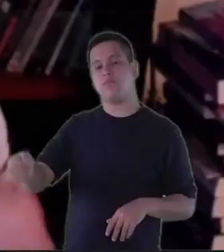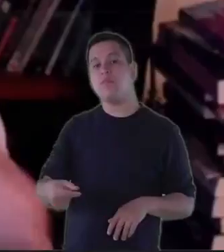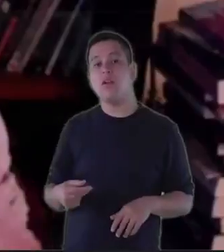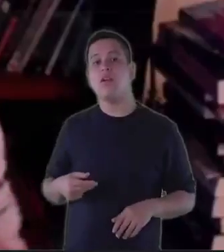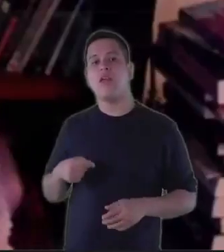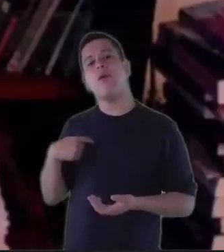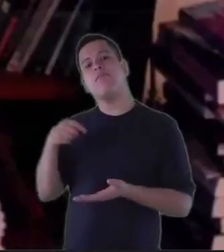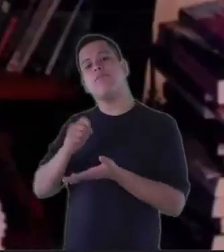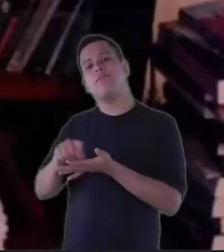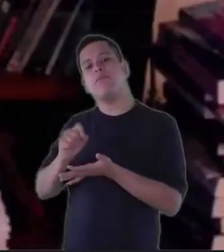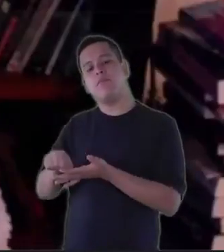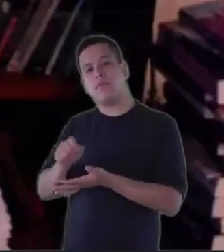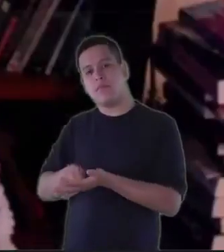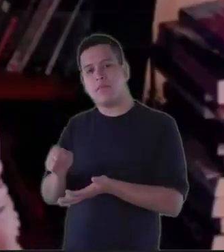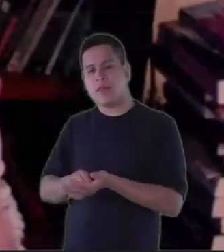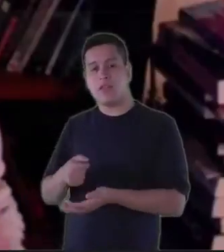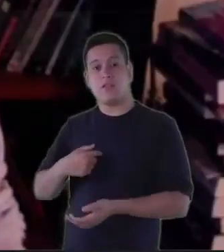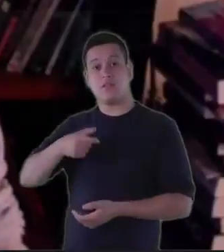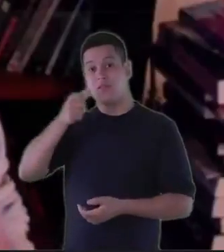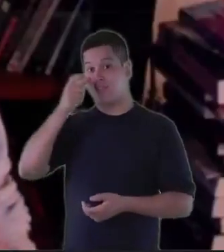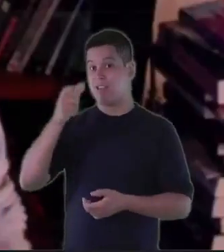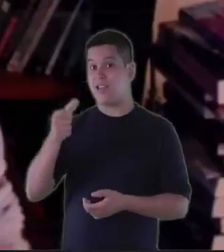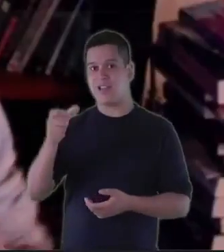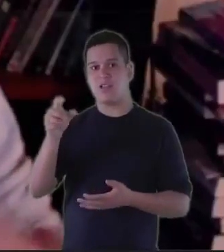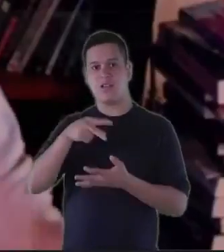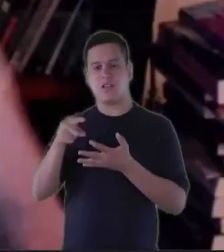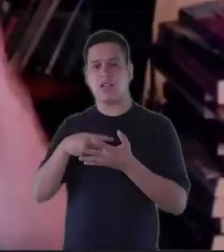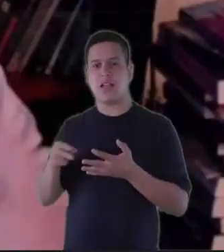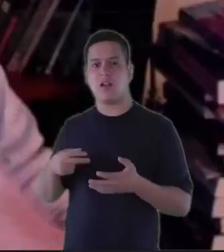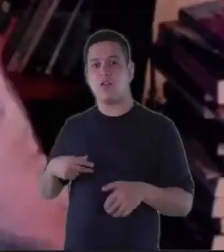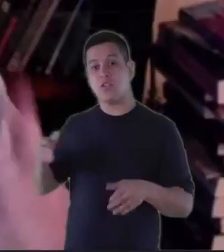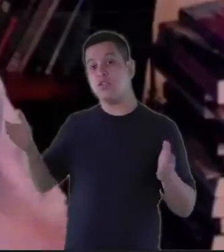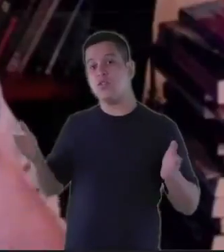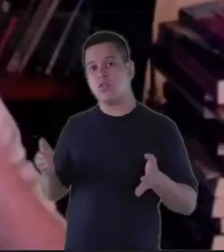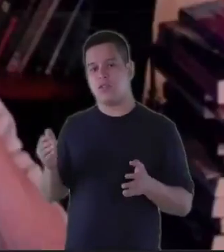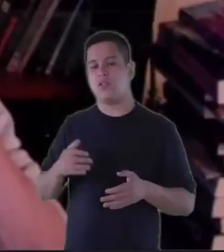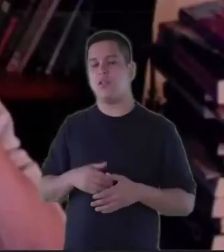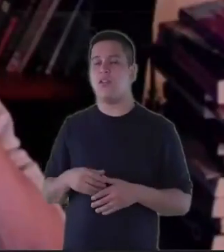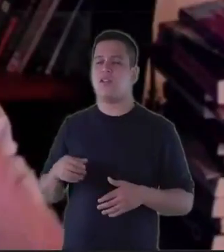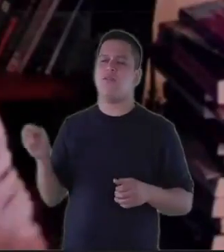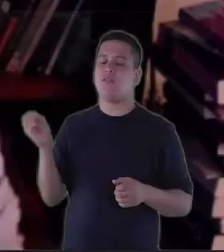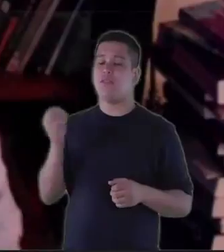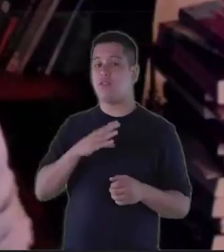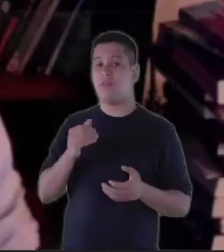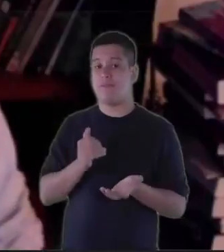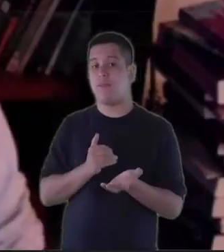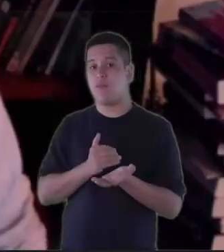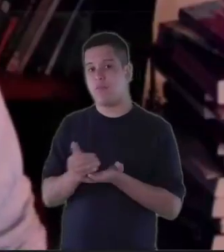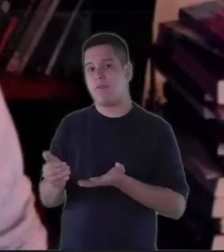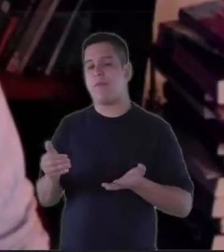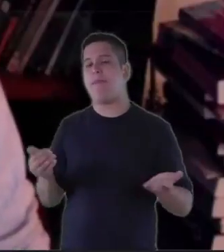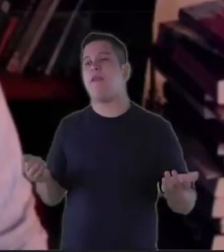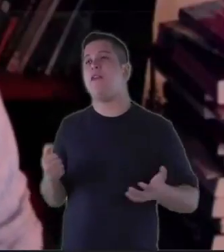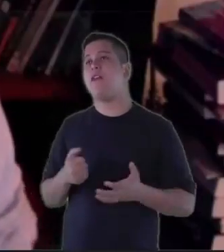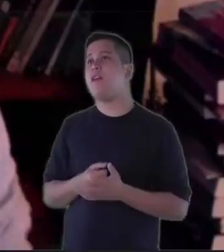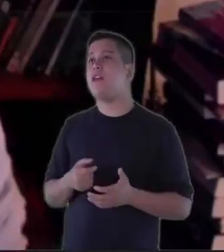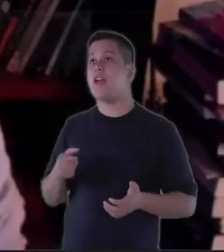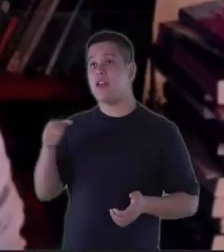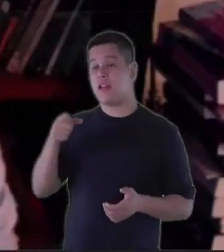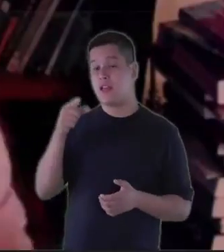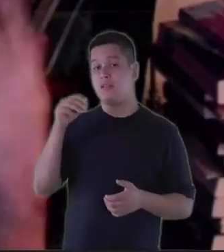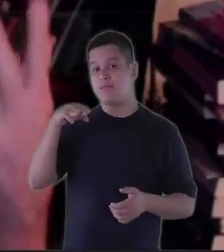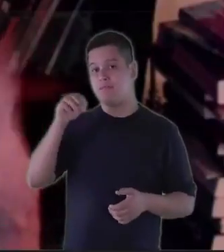e sempre muito interessado, principalmente em literatura contemporânea, nas coisas novas que estavam saindo tal. E a